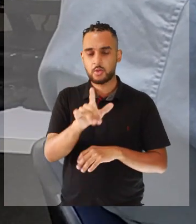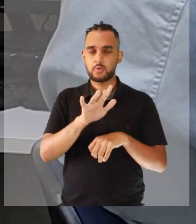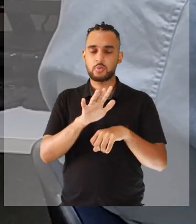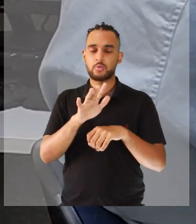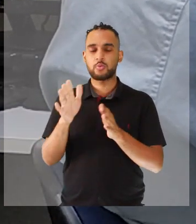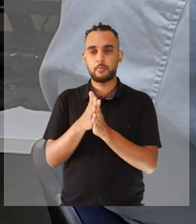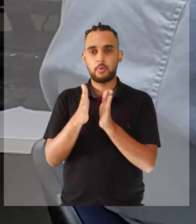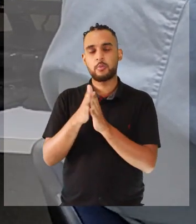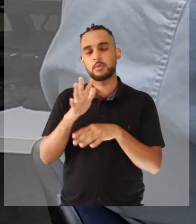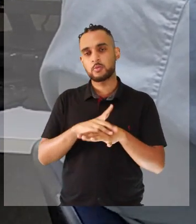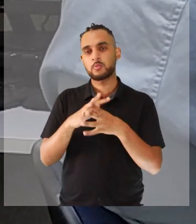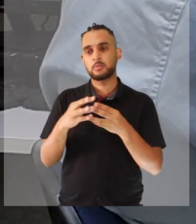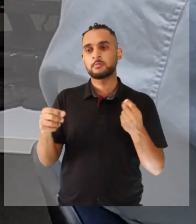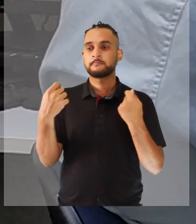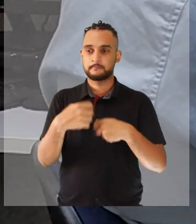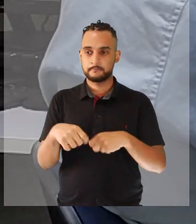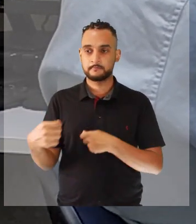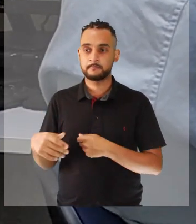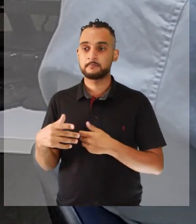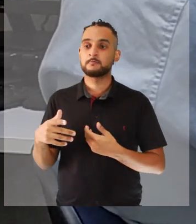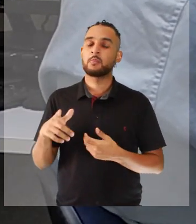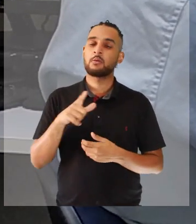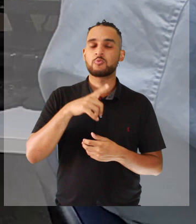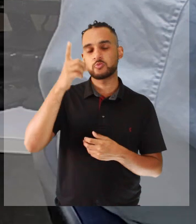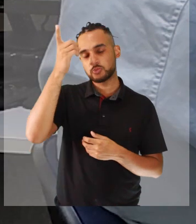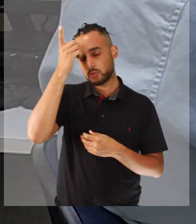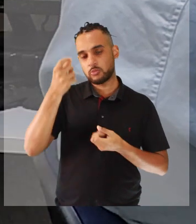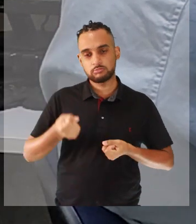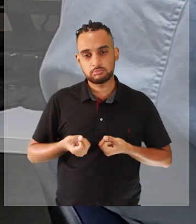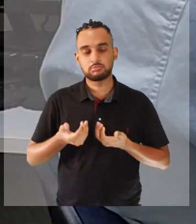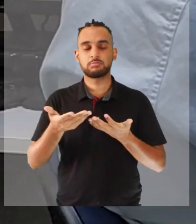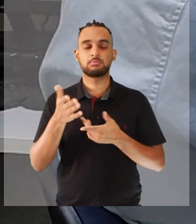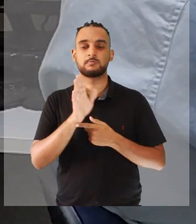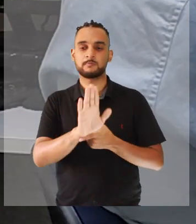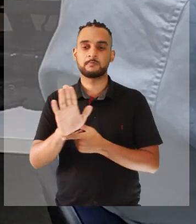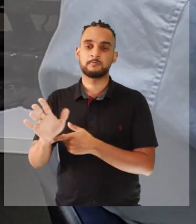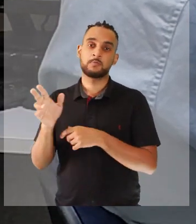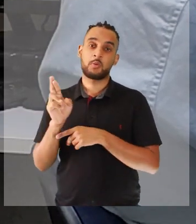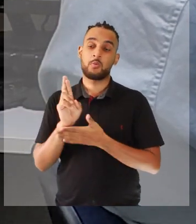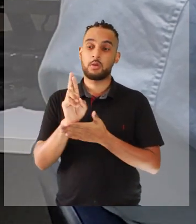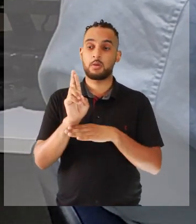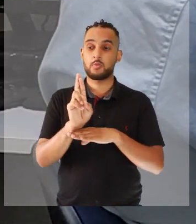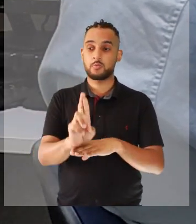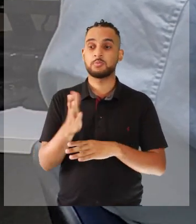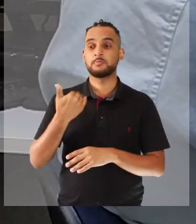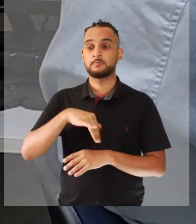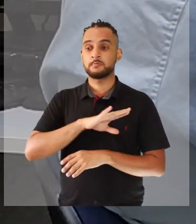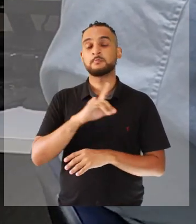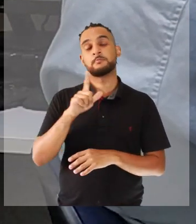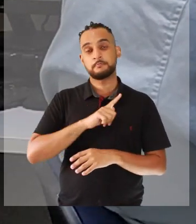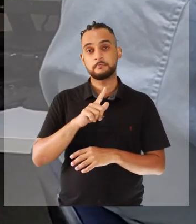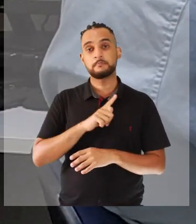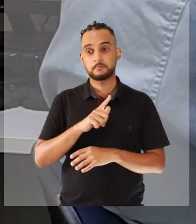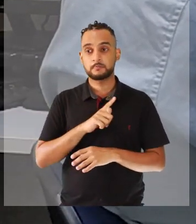desejar curar as suas feridas, né, oferecendo os nossos talentos e os recursos que nós